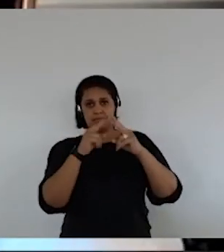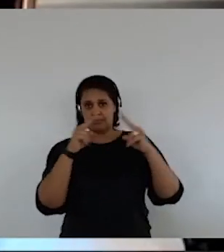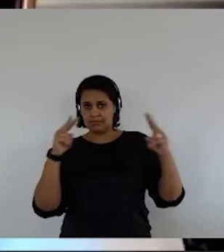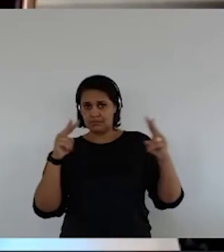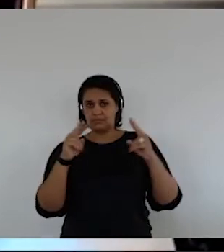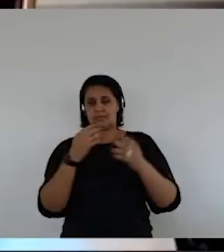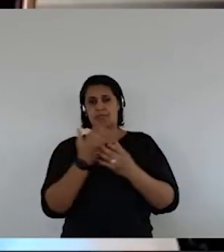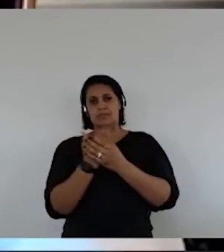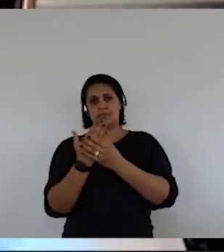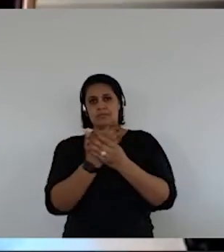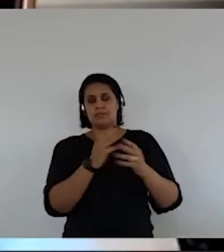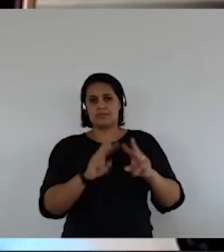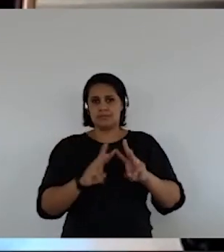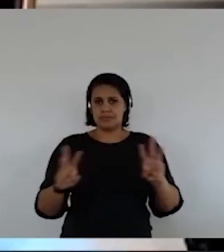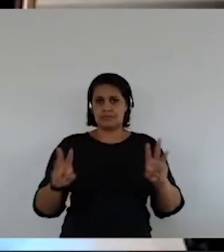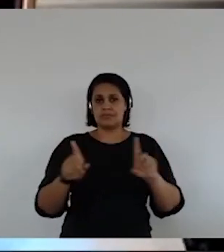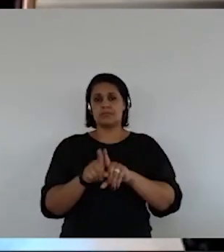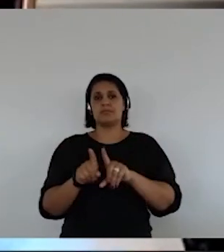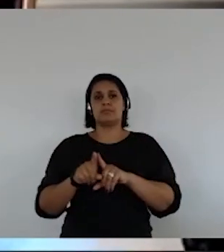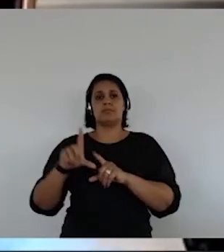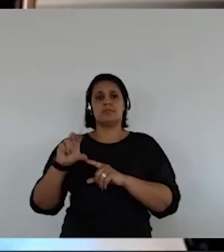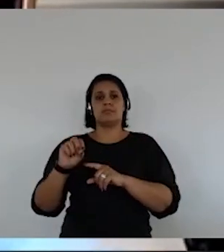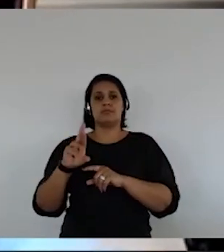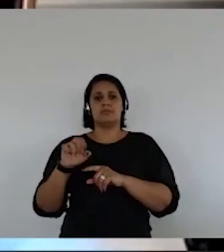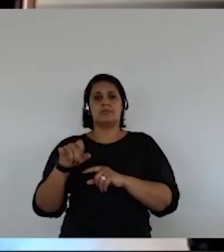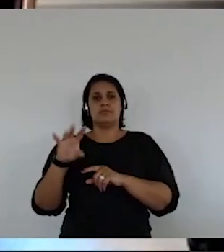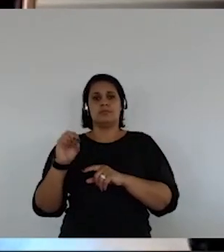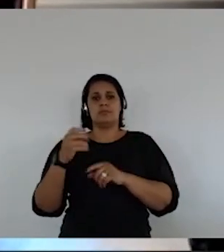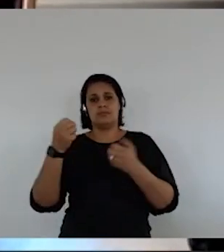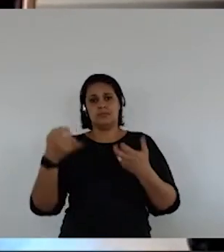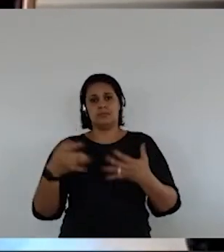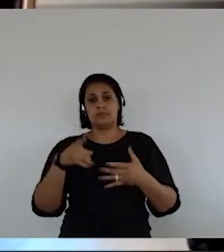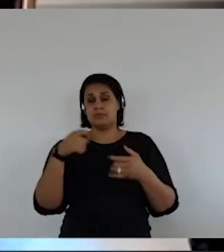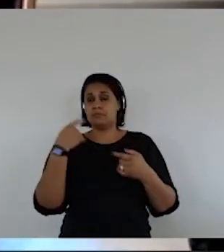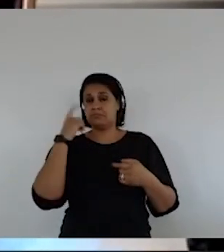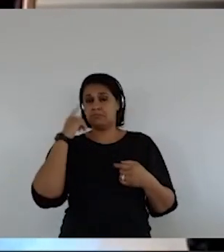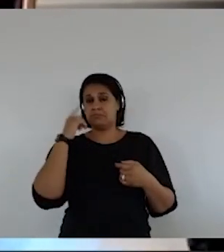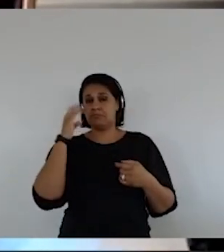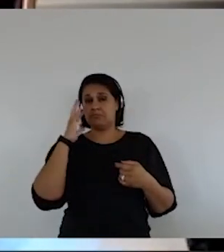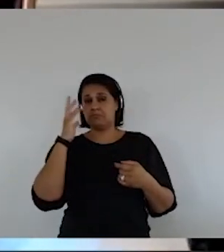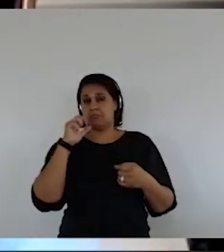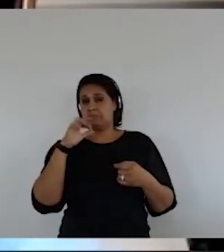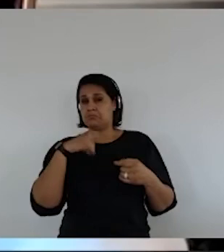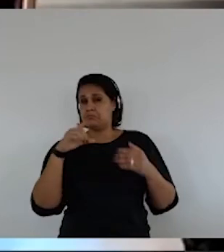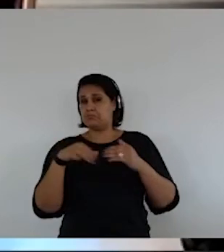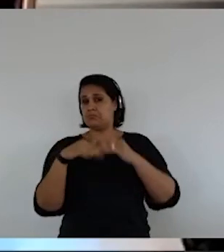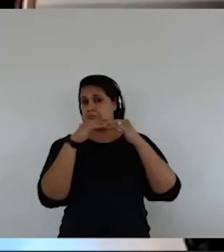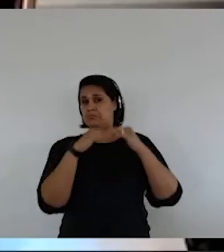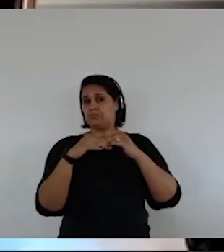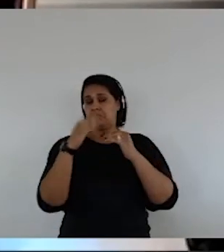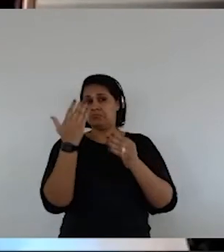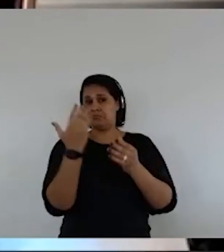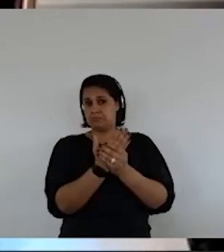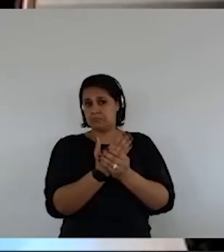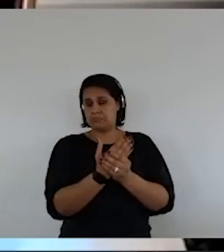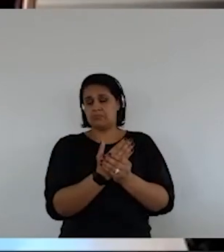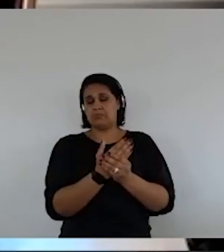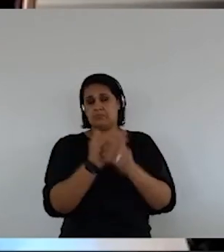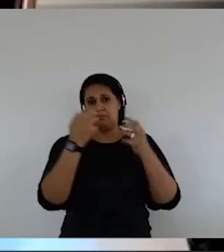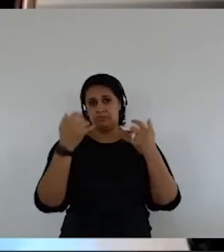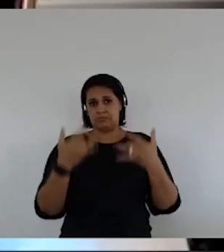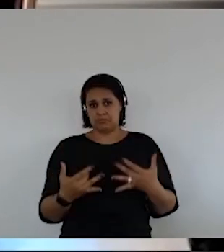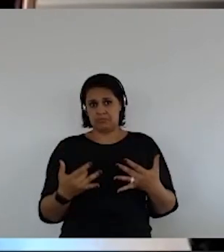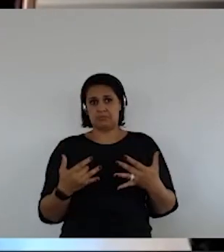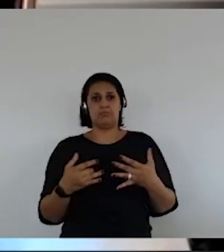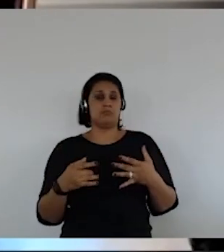e como o professor Lourenço disse, também algo a pensar é o acesso igualitário ao processo telemático, sobretudo